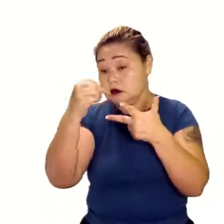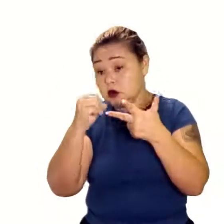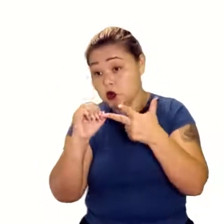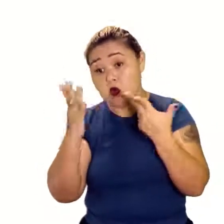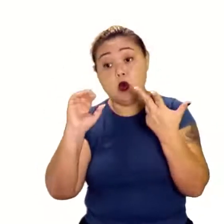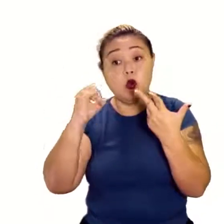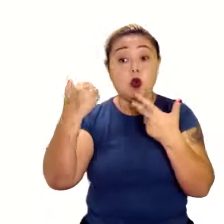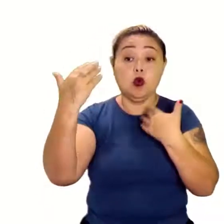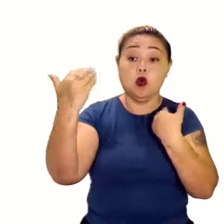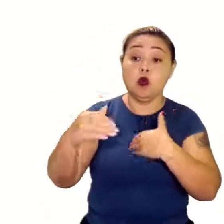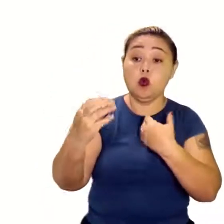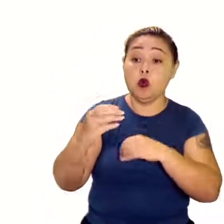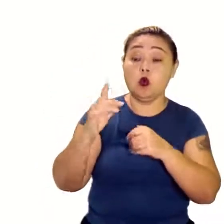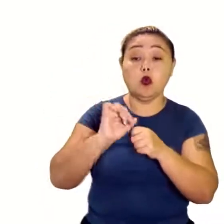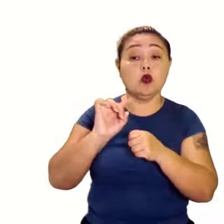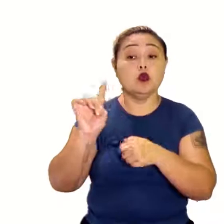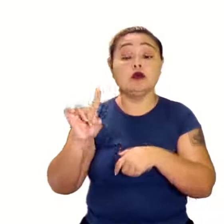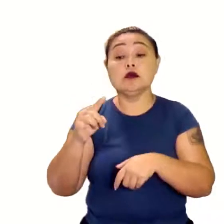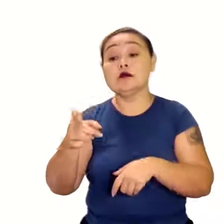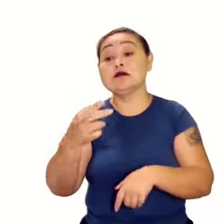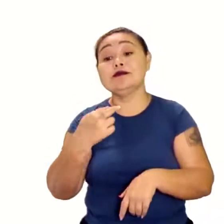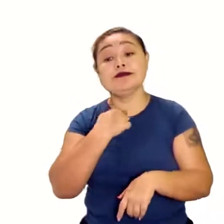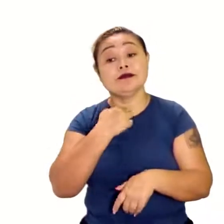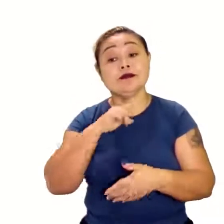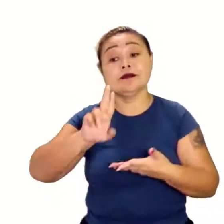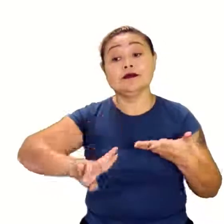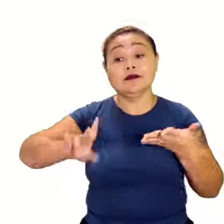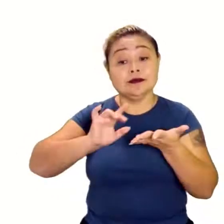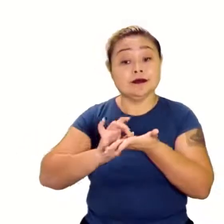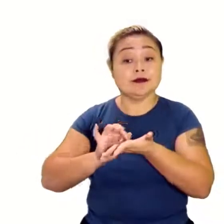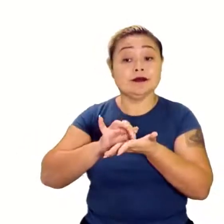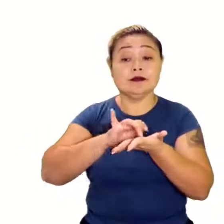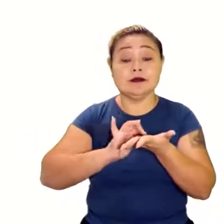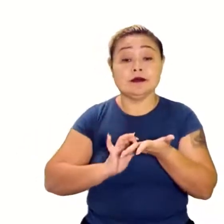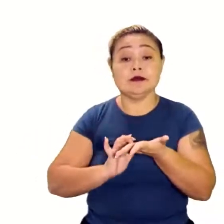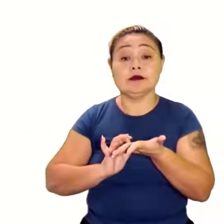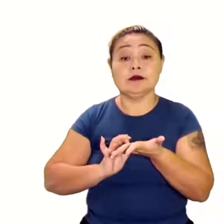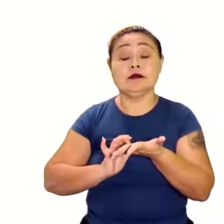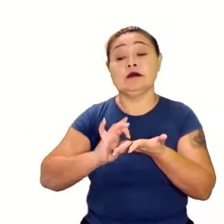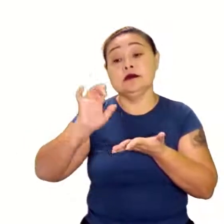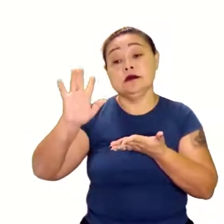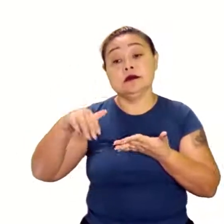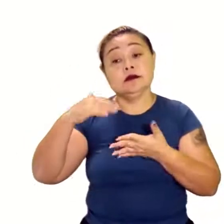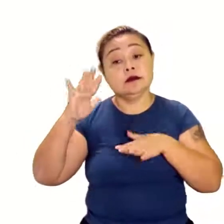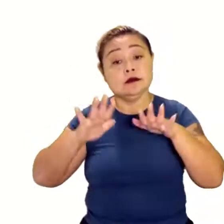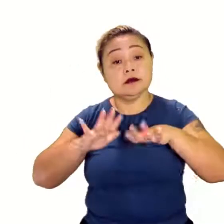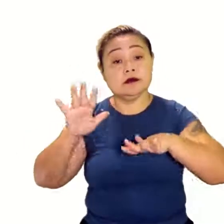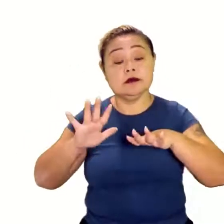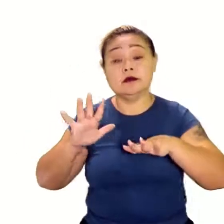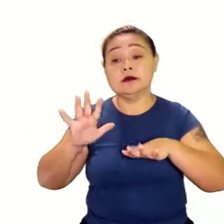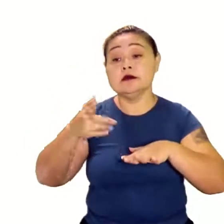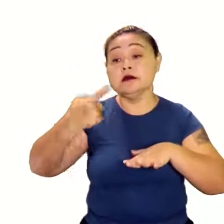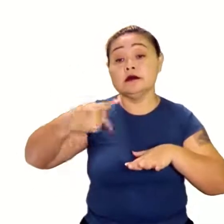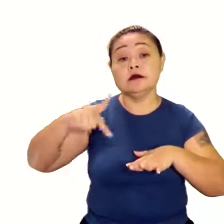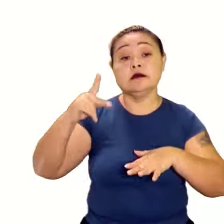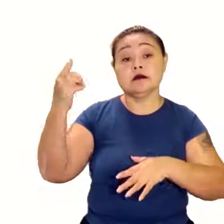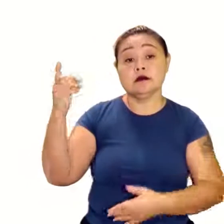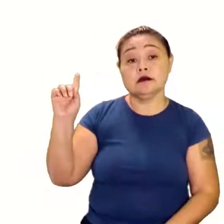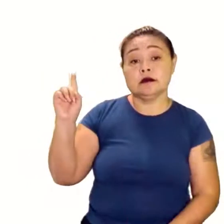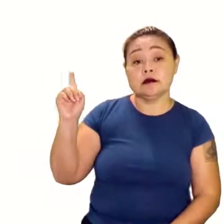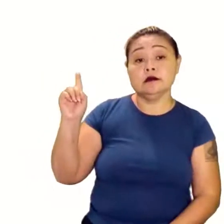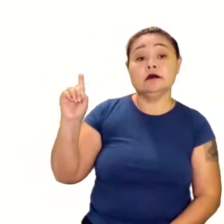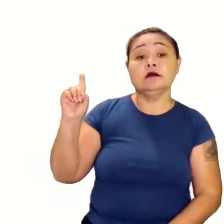do concurso, você não pode utilizar calculadora. E muitas das vezes você vai ficar na situação 3 aqui,